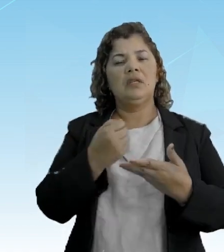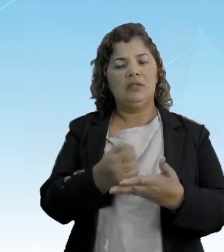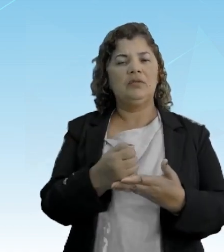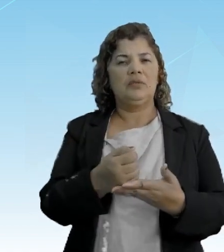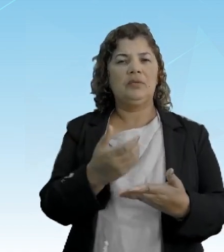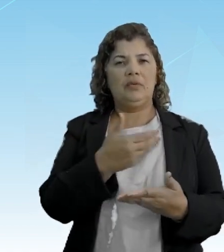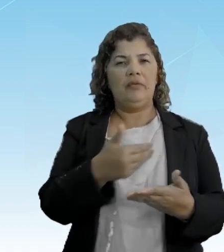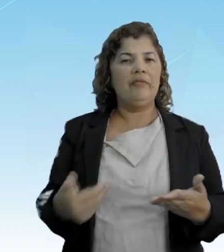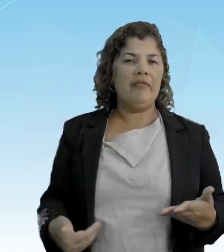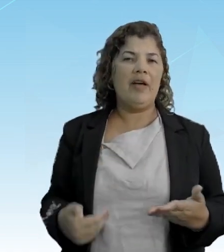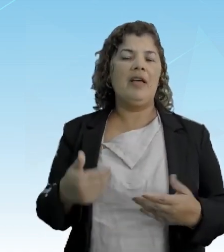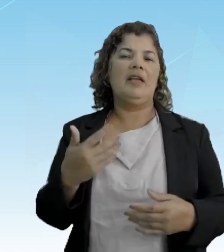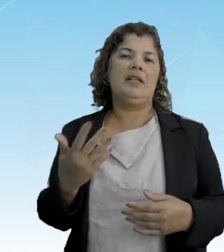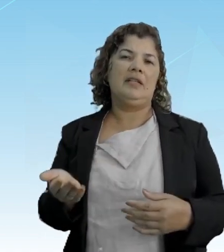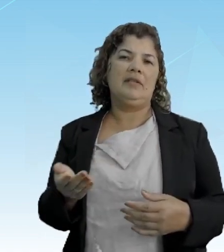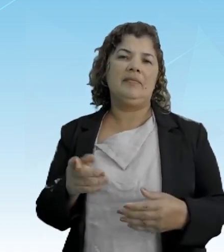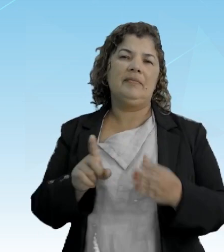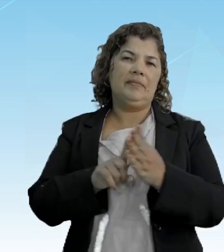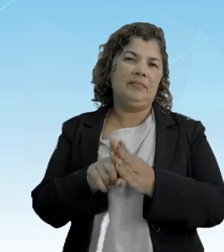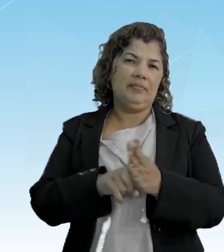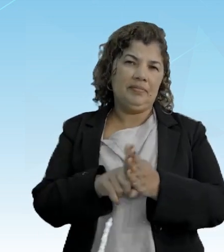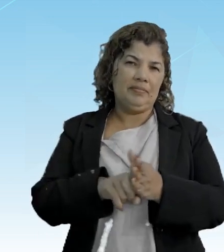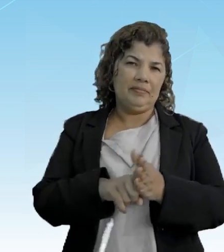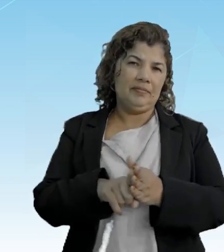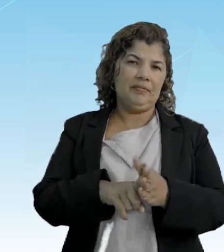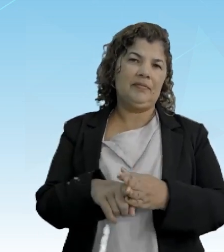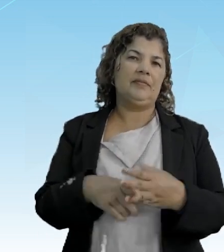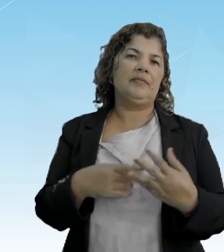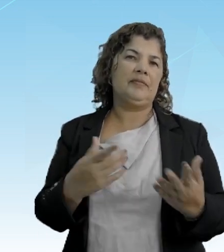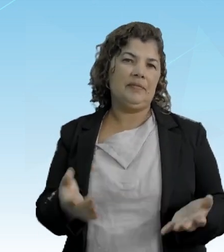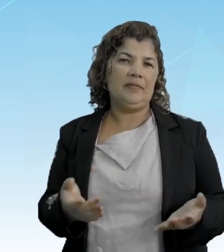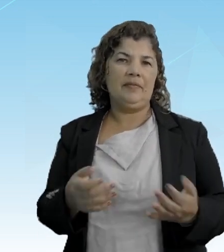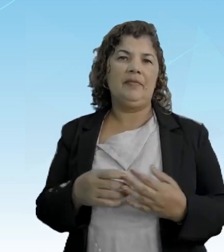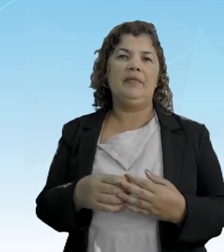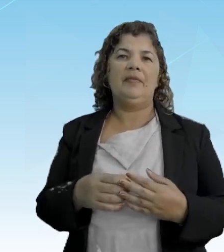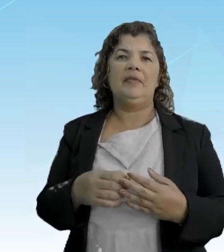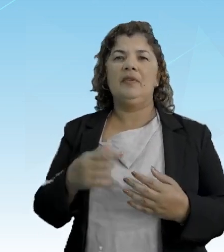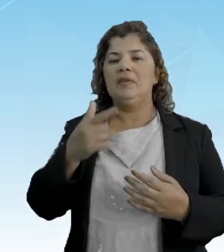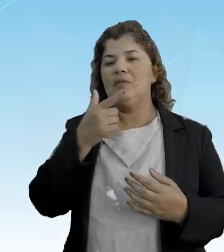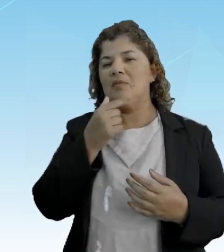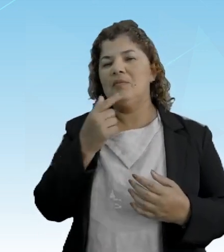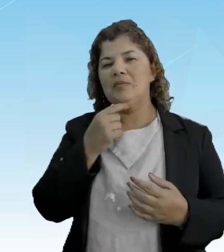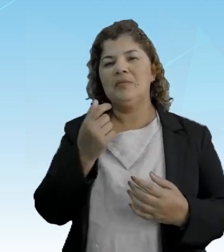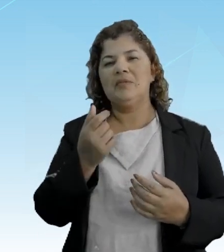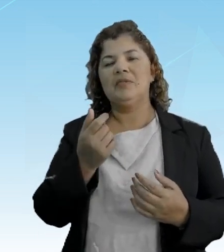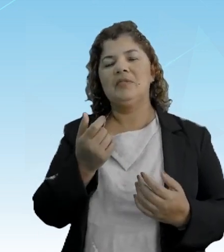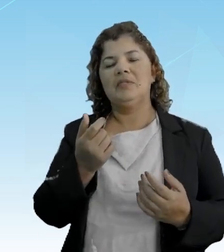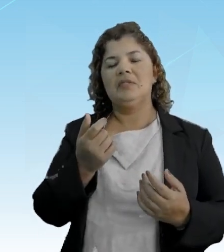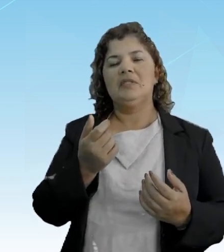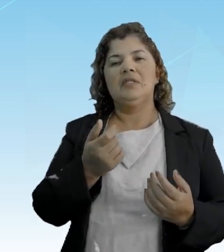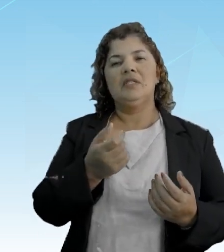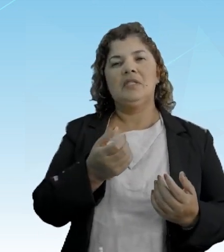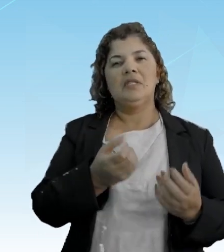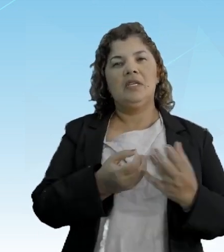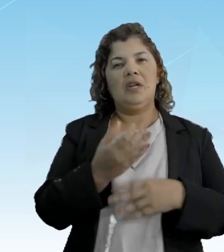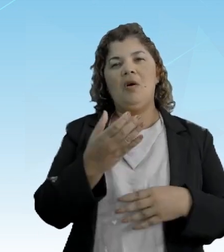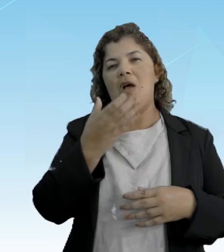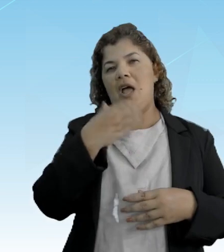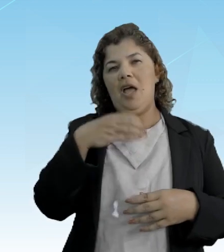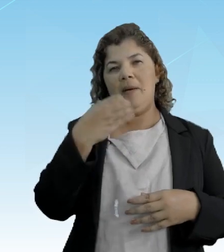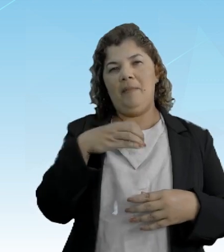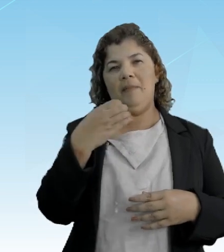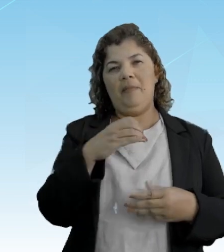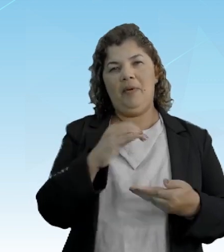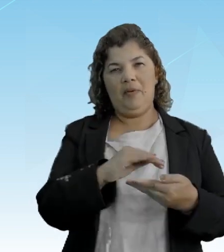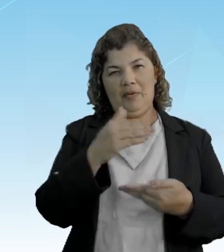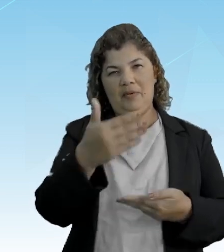ajuda de pesquisadores, como o cara que criou a Apple, né? O Steve Jobs, né?